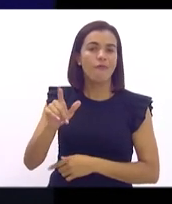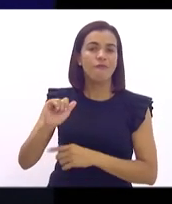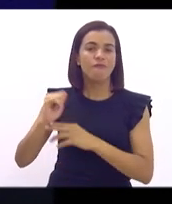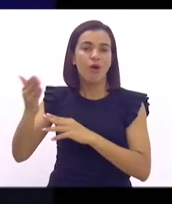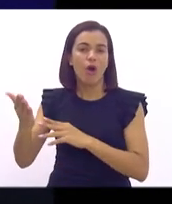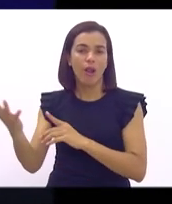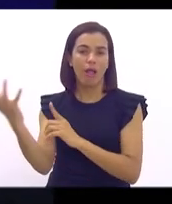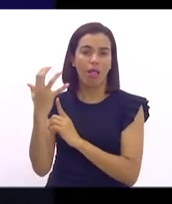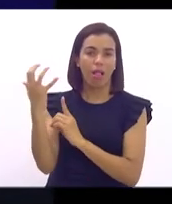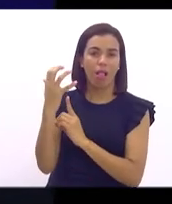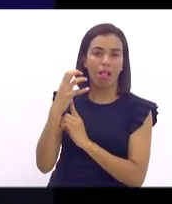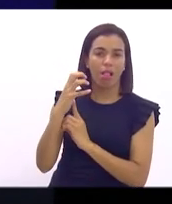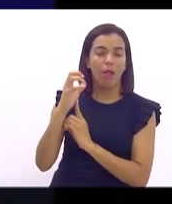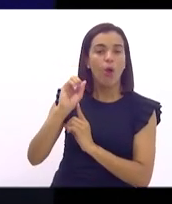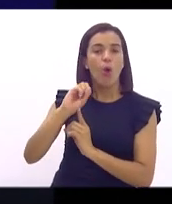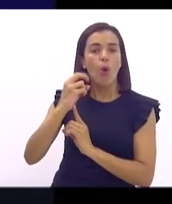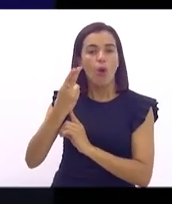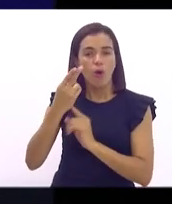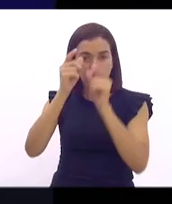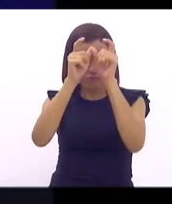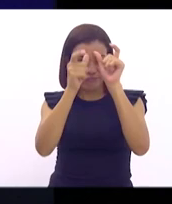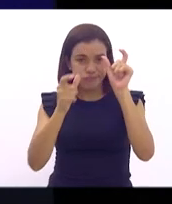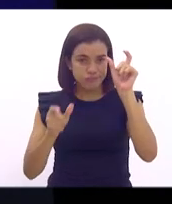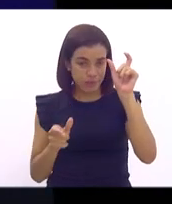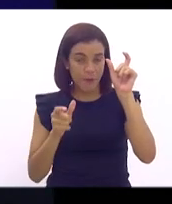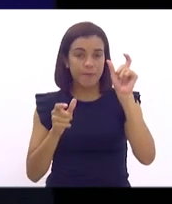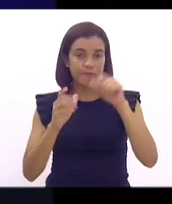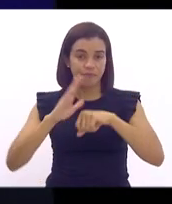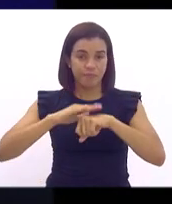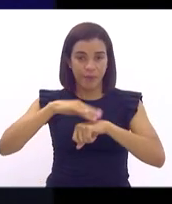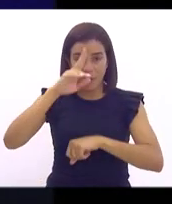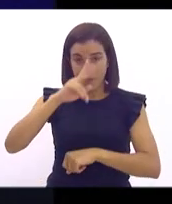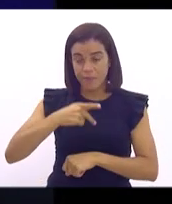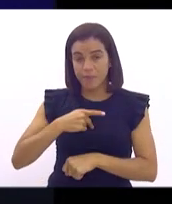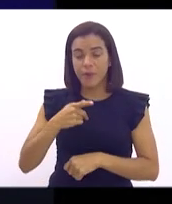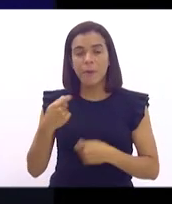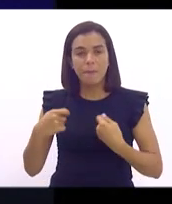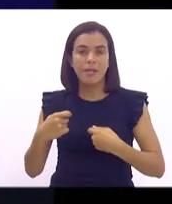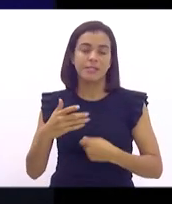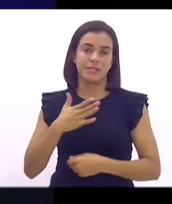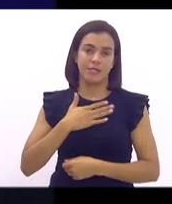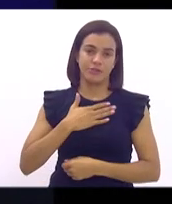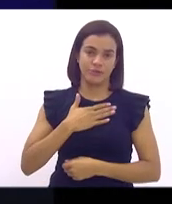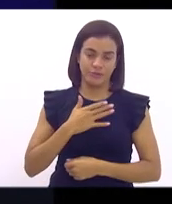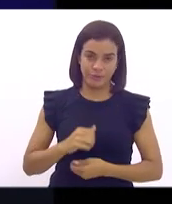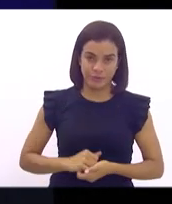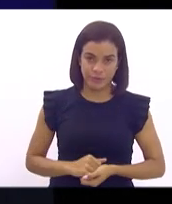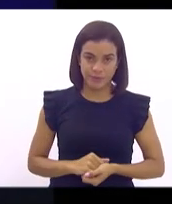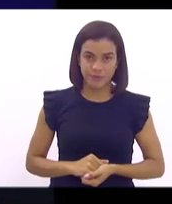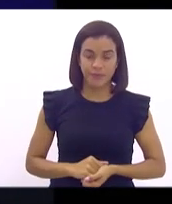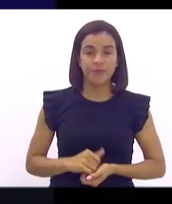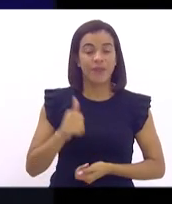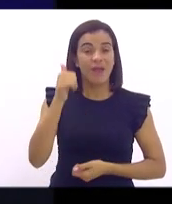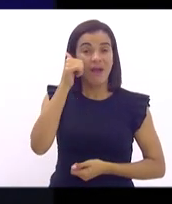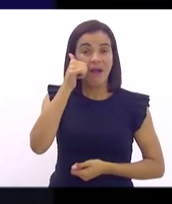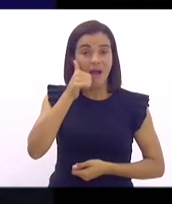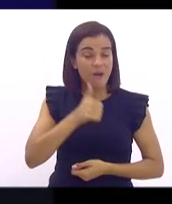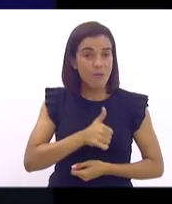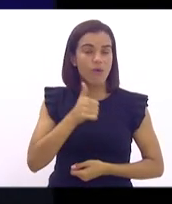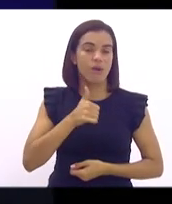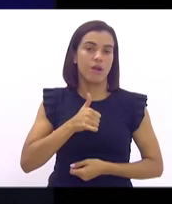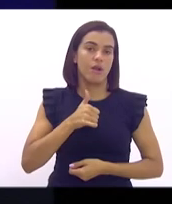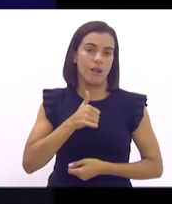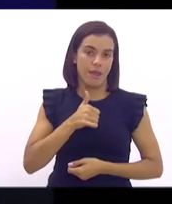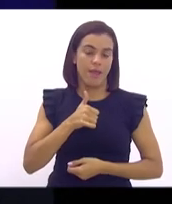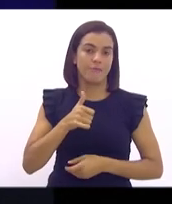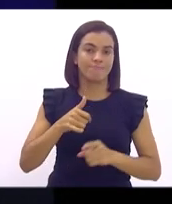externo ou por nós mesmos, isso requer da gente. É a mulher que sofreu